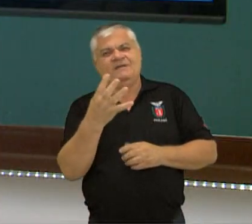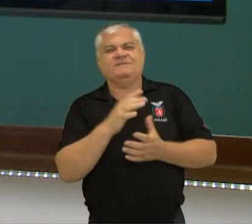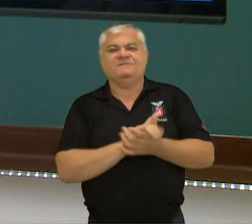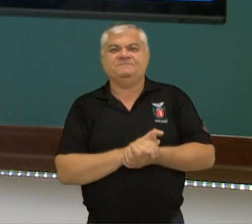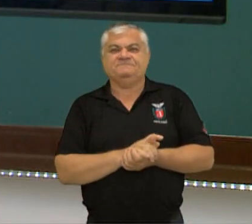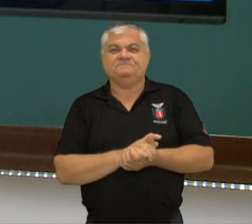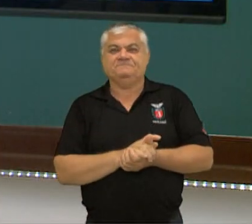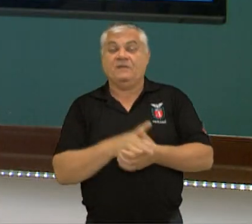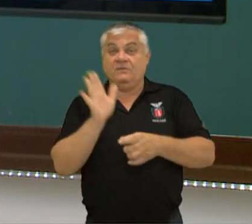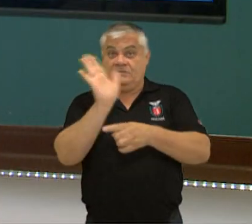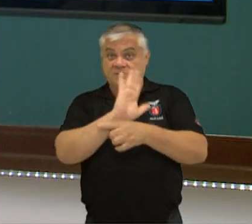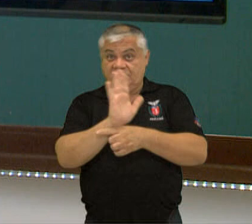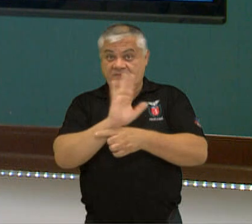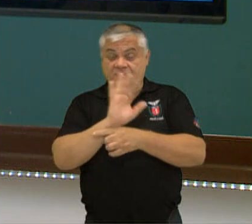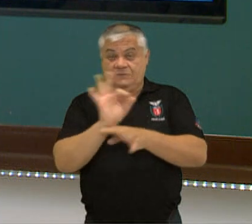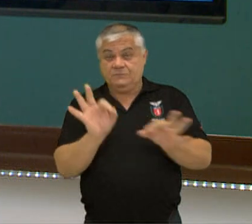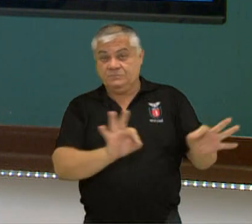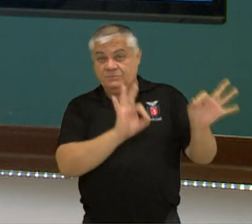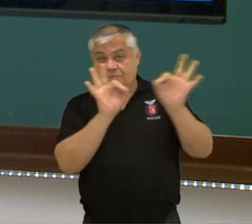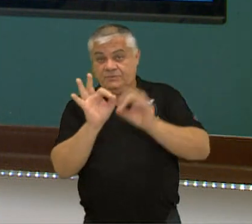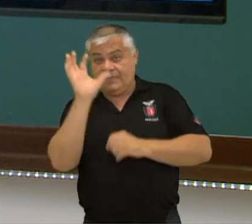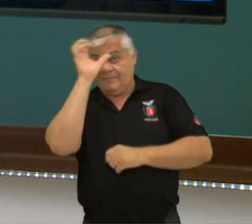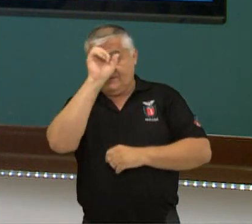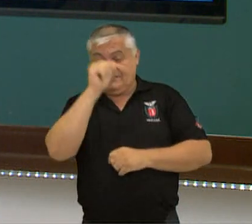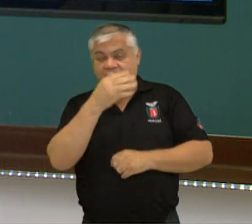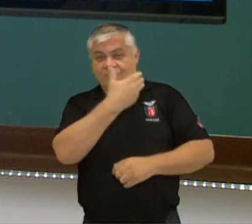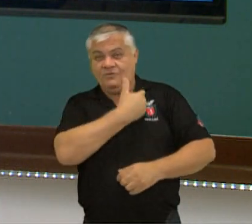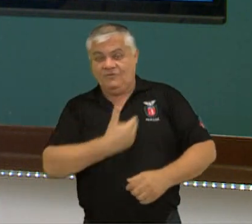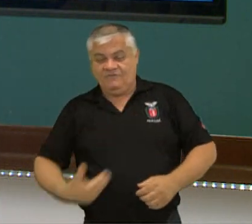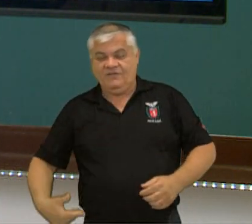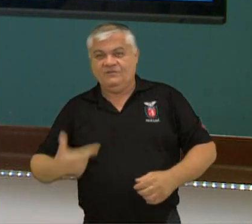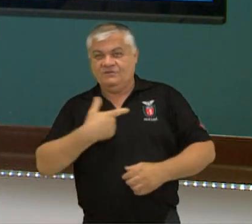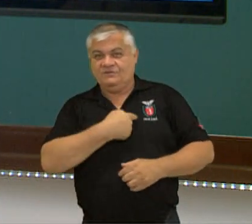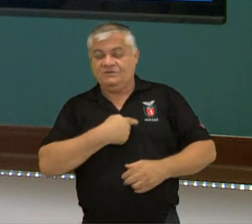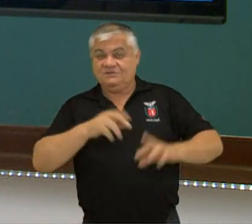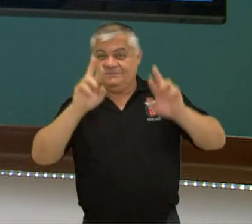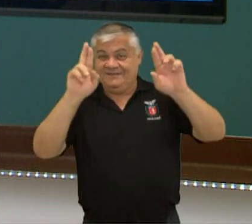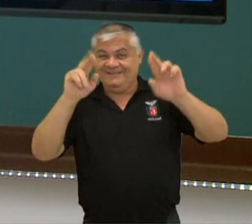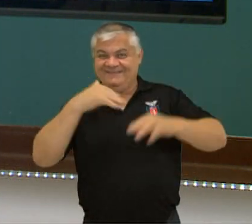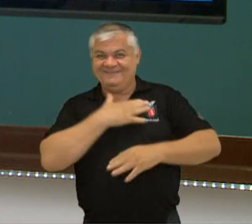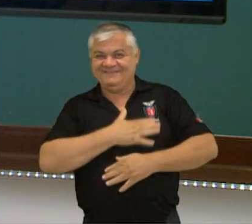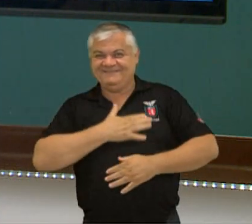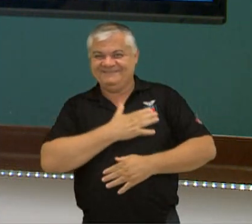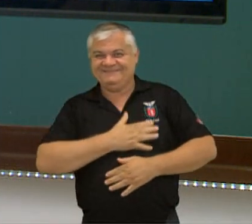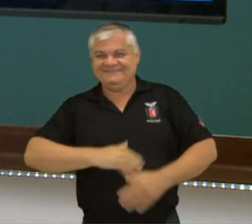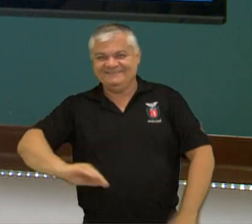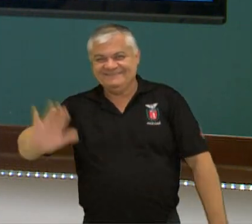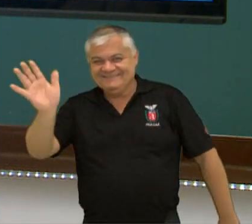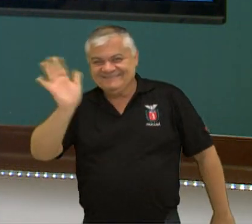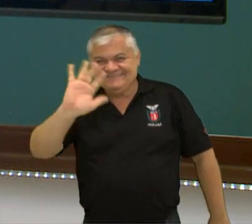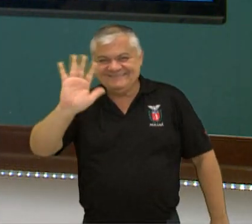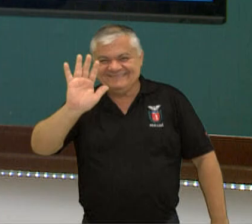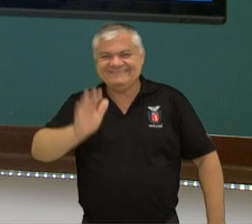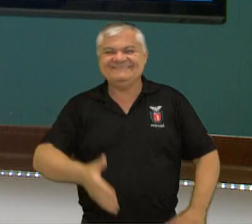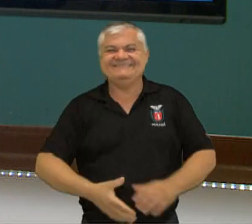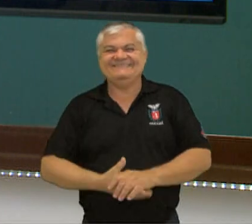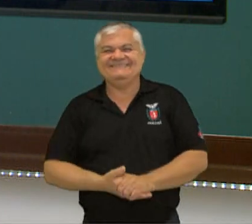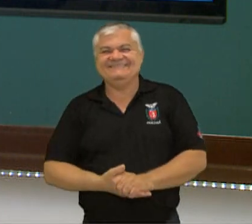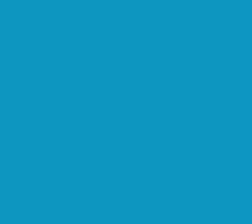1934. Neste vídeo, nós falamos sobre o governo Getúlio Vargas. Espero que vocês tenham gostado. Até breve!